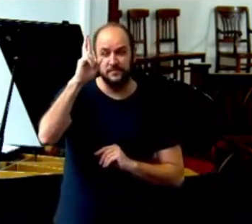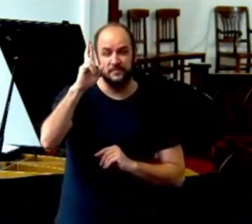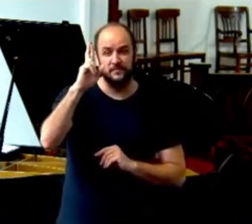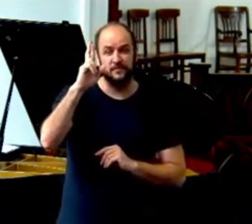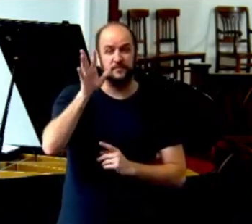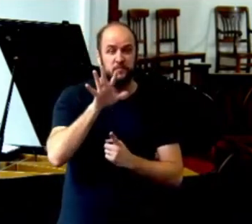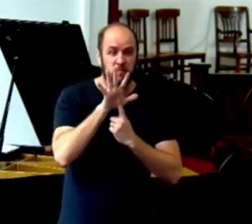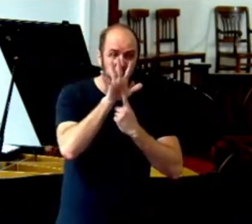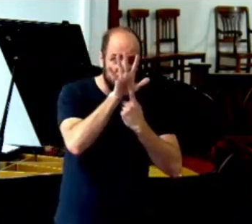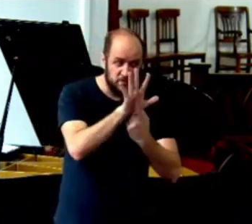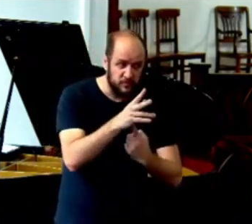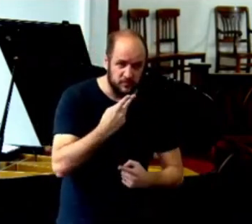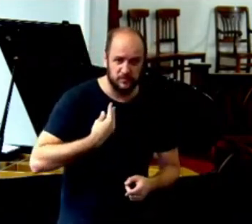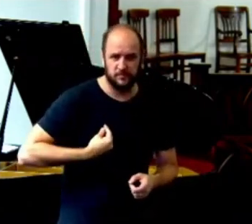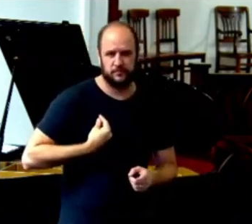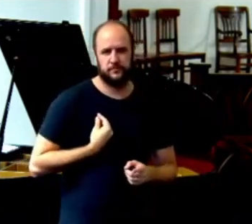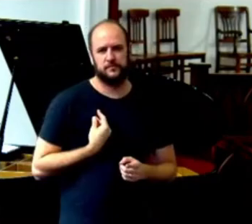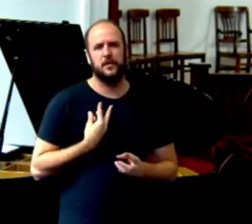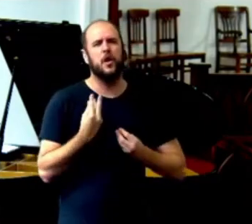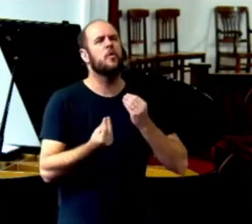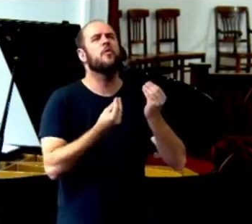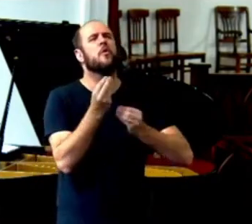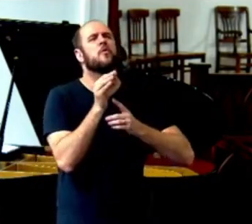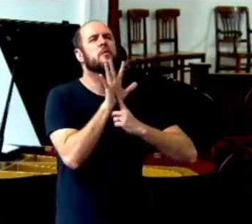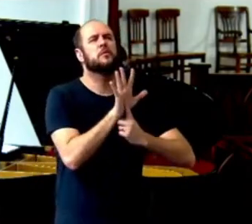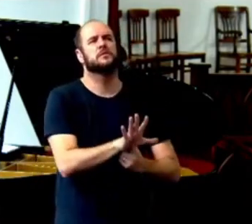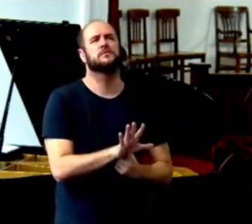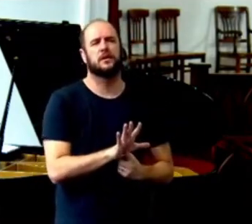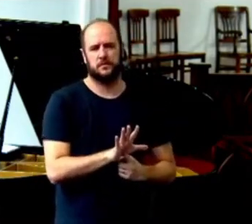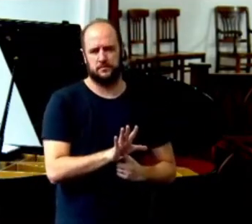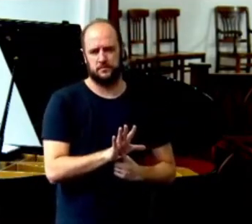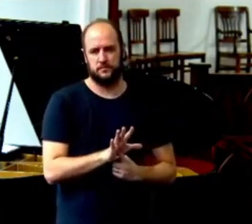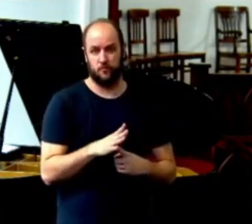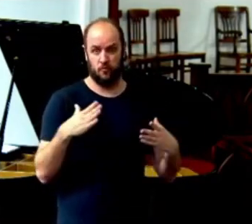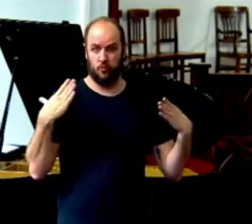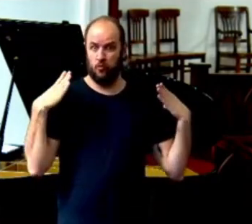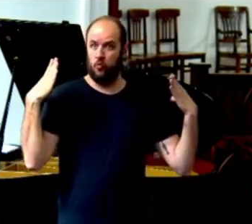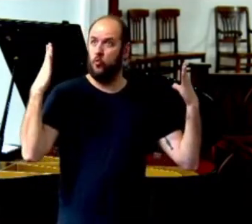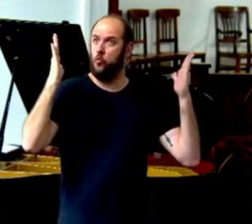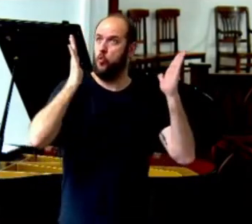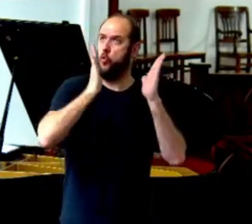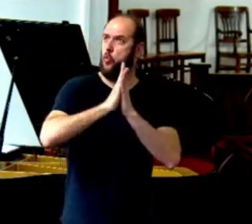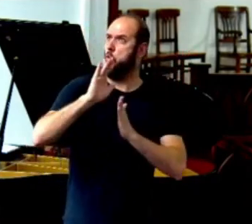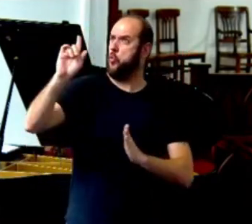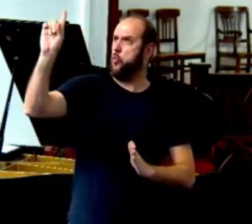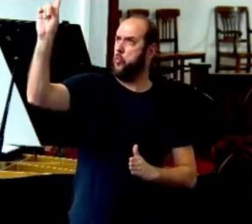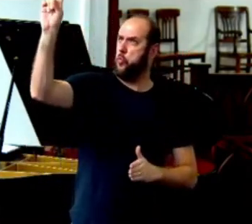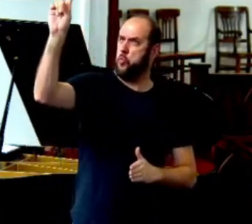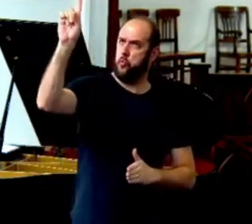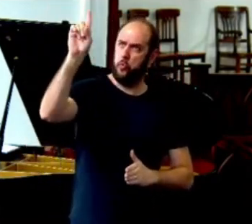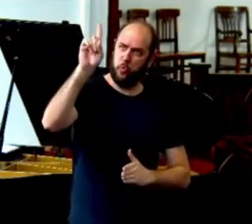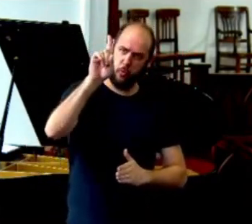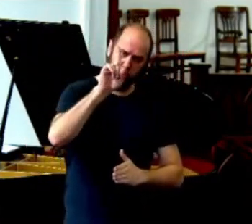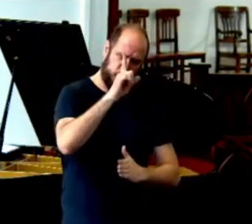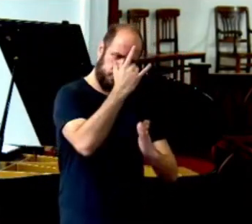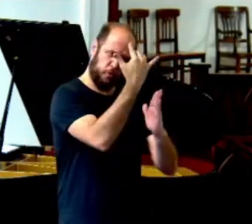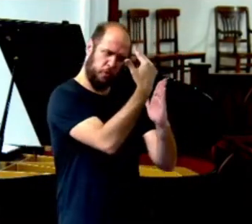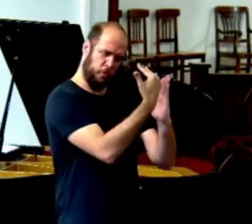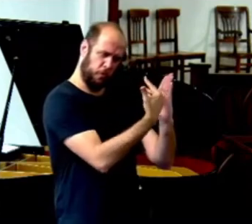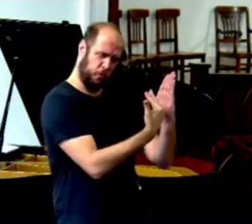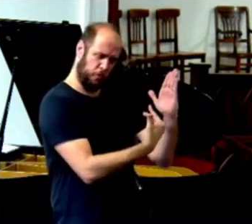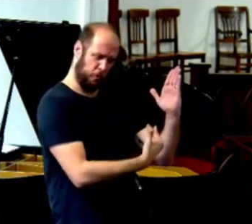mostre. E como Ele vai te mostrar? Ele vai mandar um anjo com uma lista com